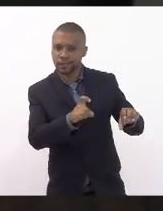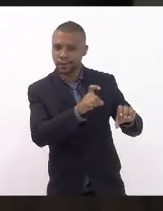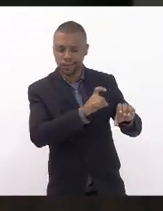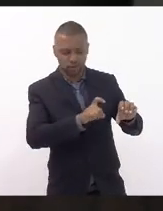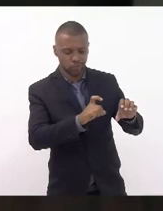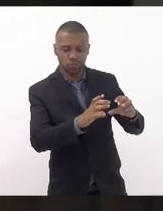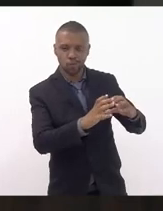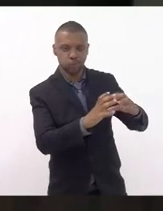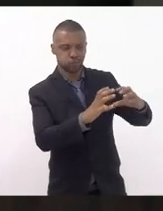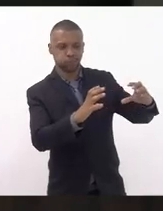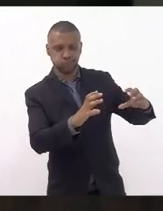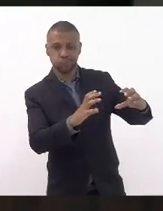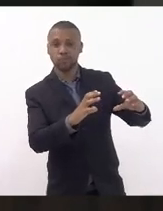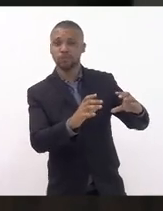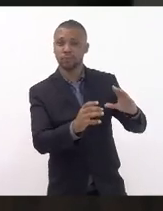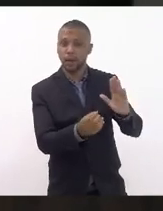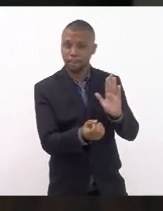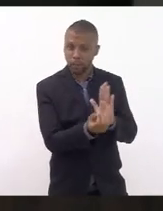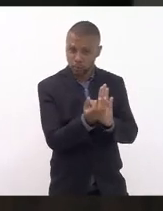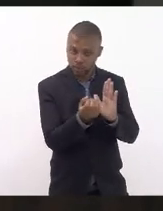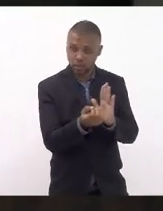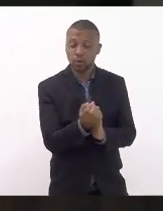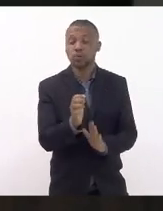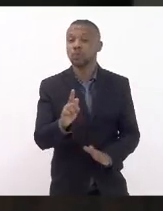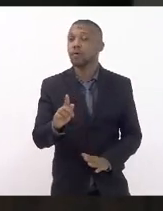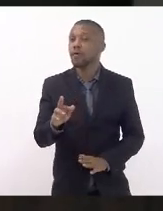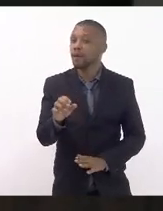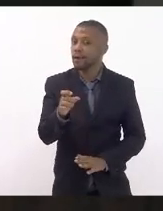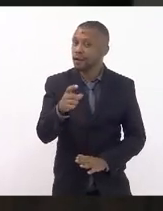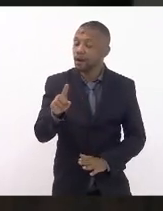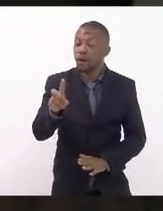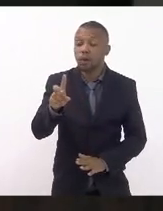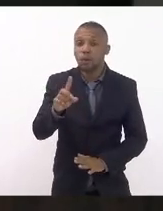necessários para a produção dos grãos. Lembrando que nós somos